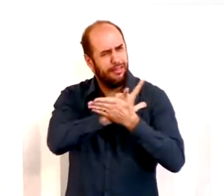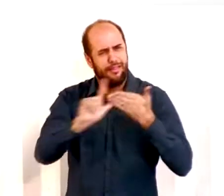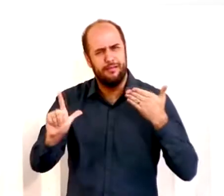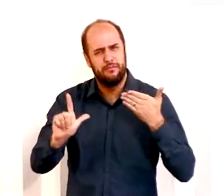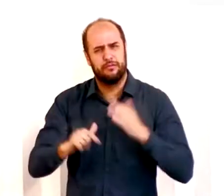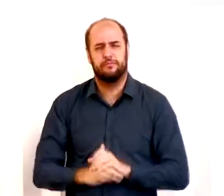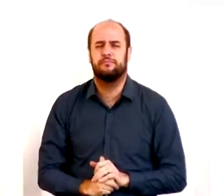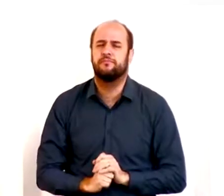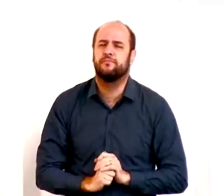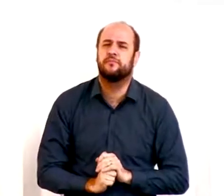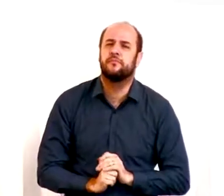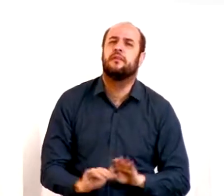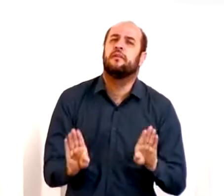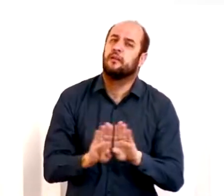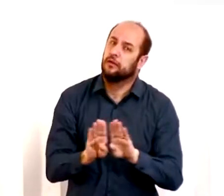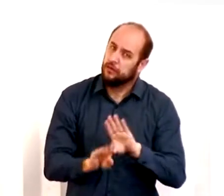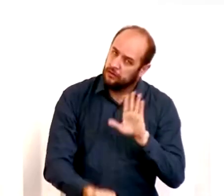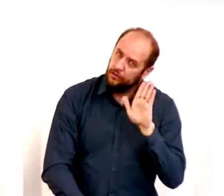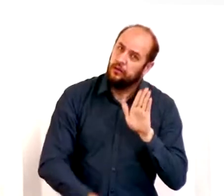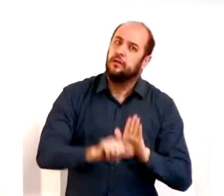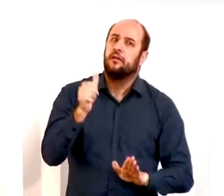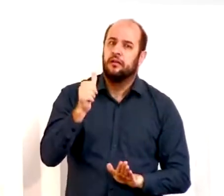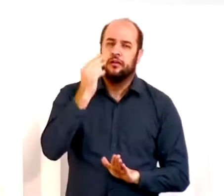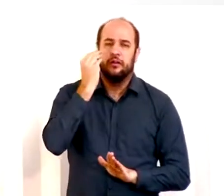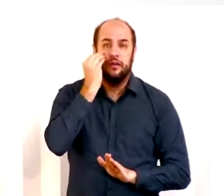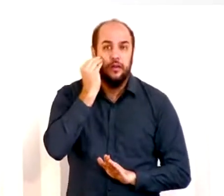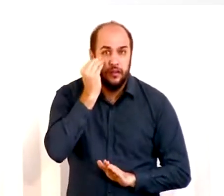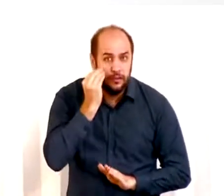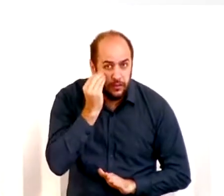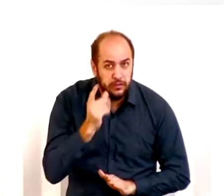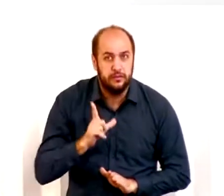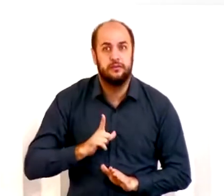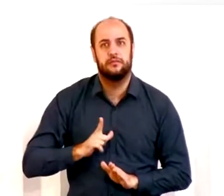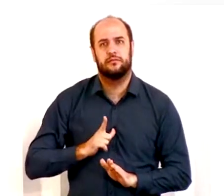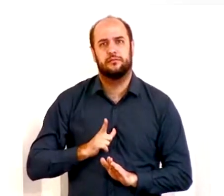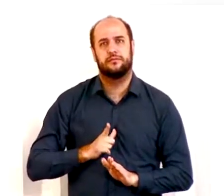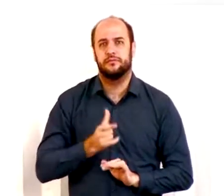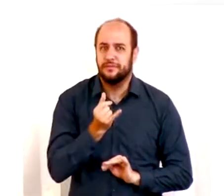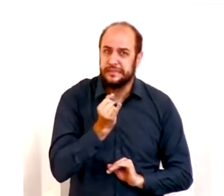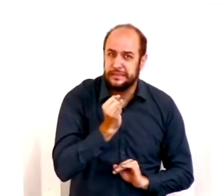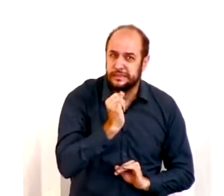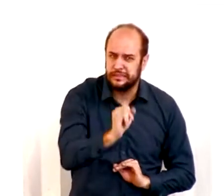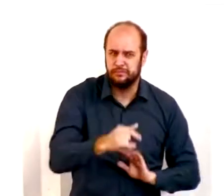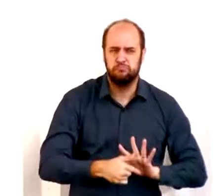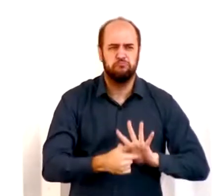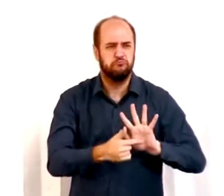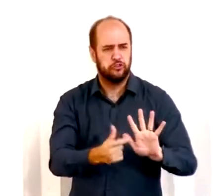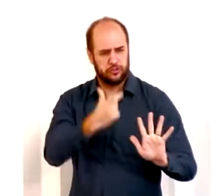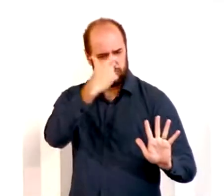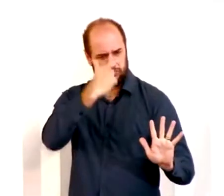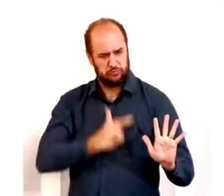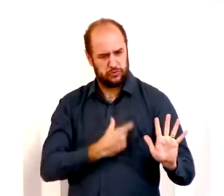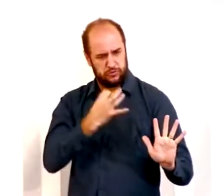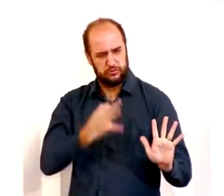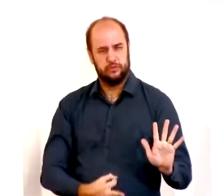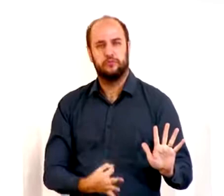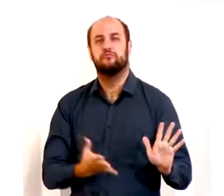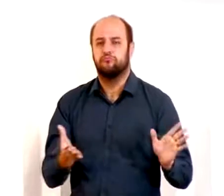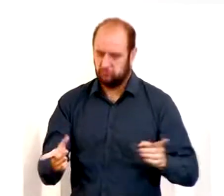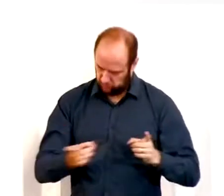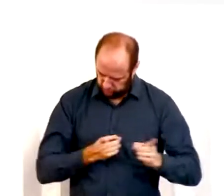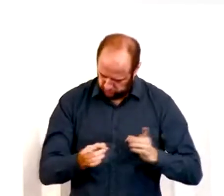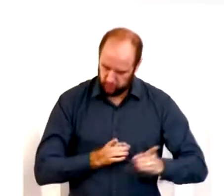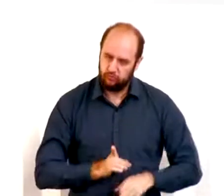Também sejam estes, primeiramente, experimentados, e se mostrarem irrepreensíveis, exerçam o